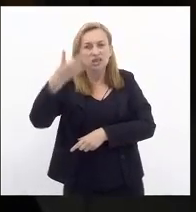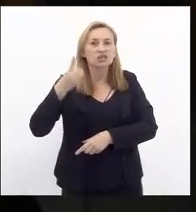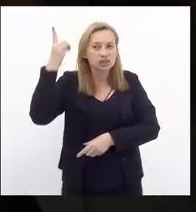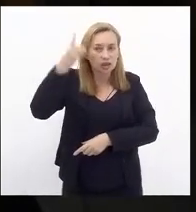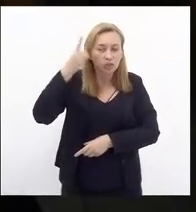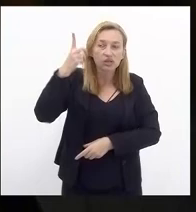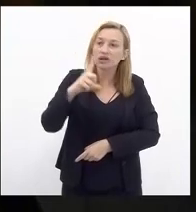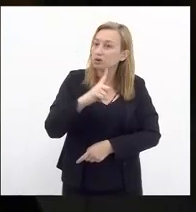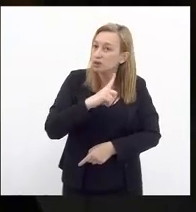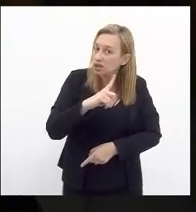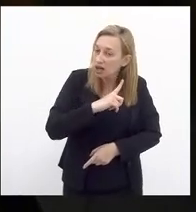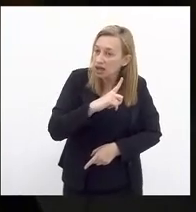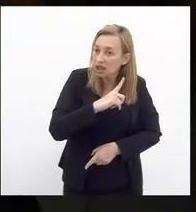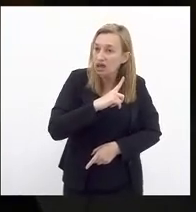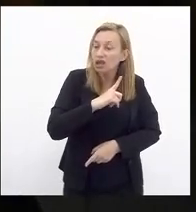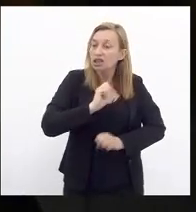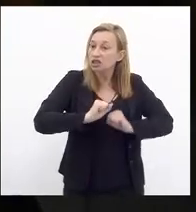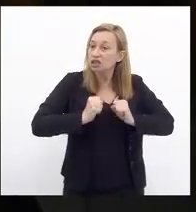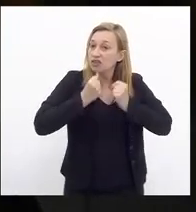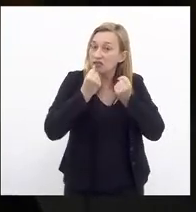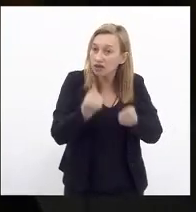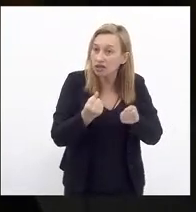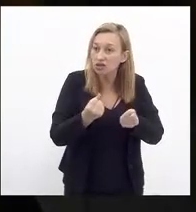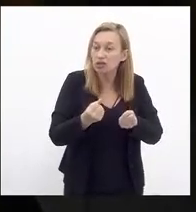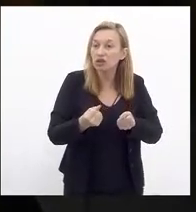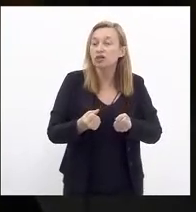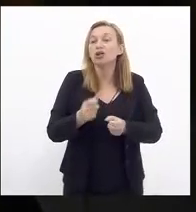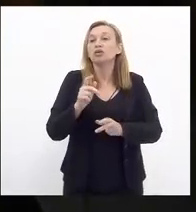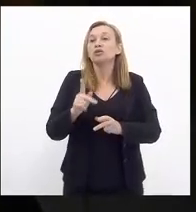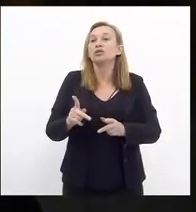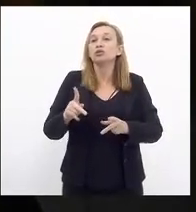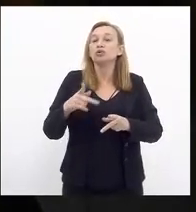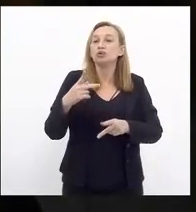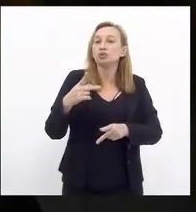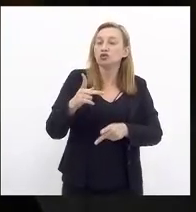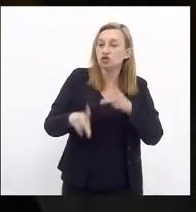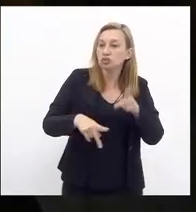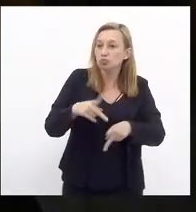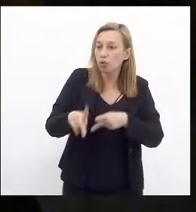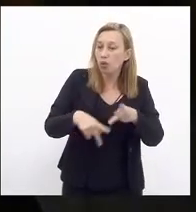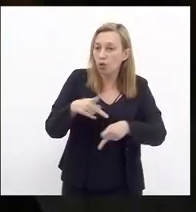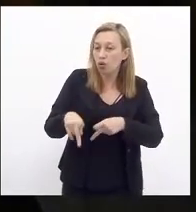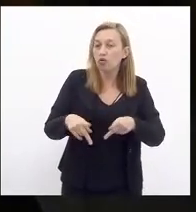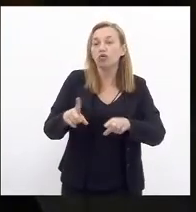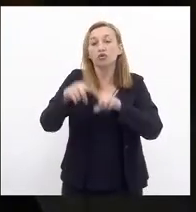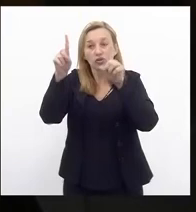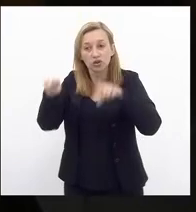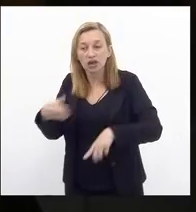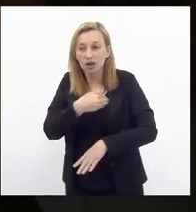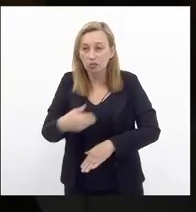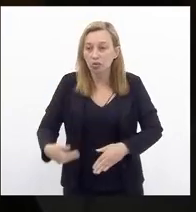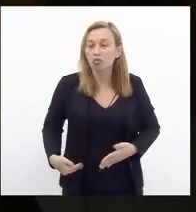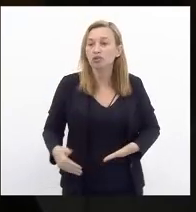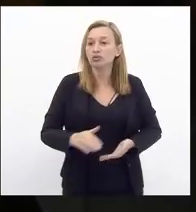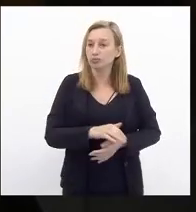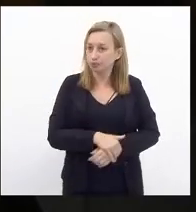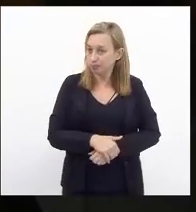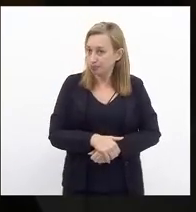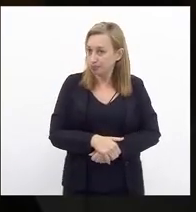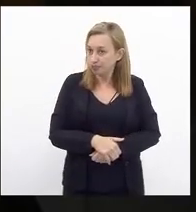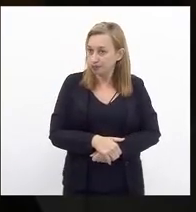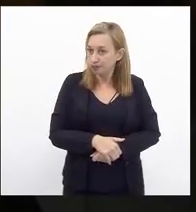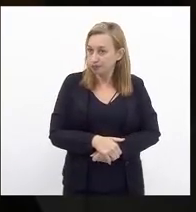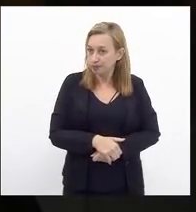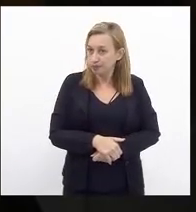Parlamento tem de defender o seu patrimônio que eu funcionalismo público